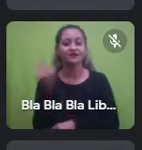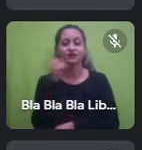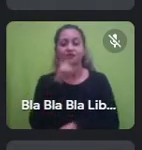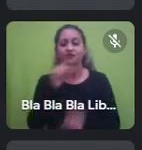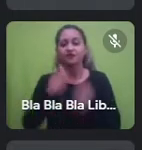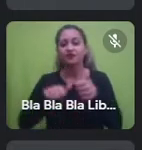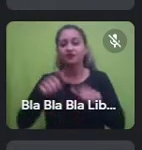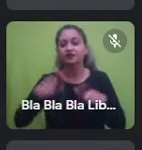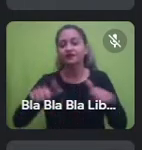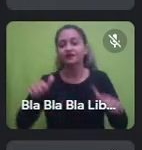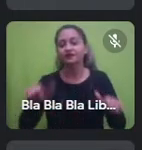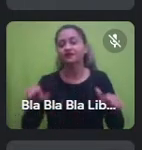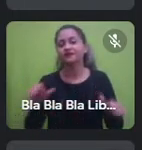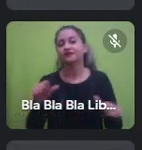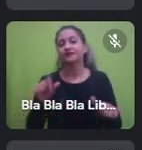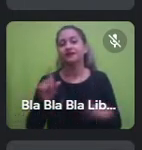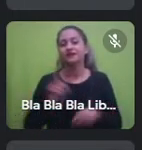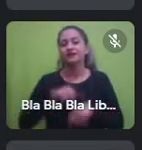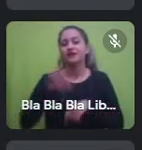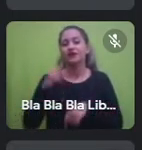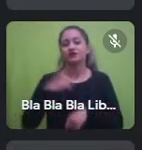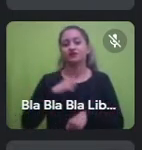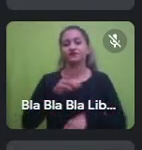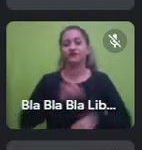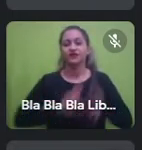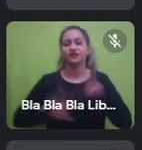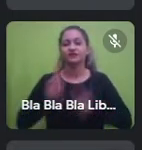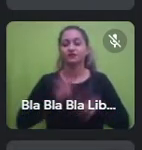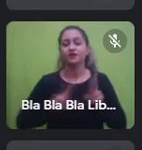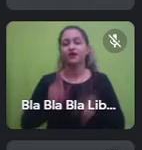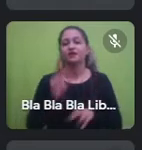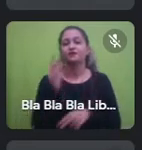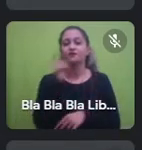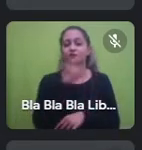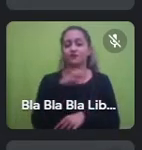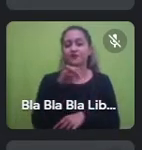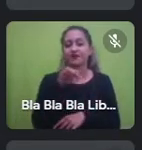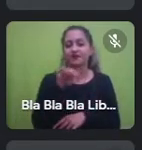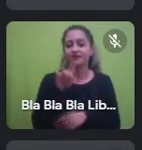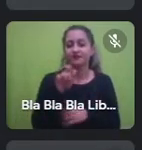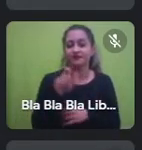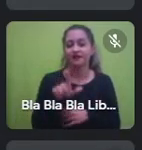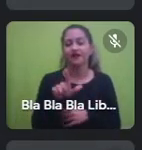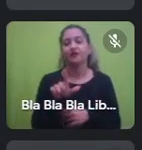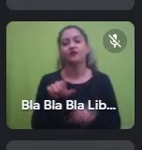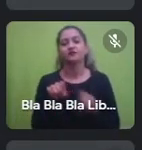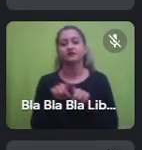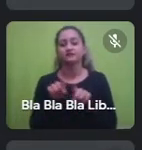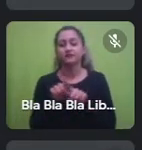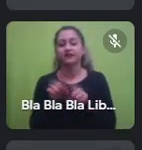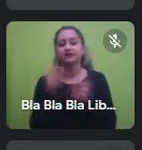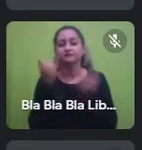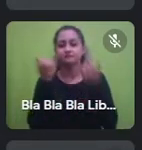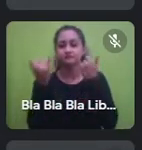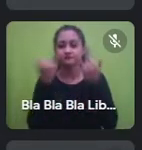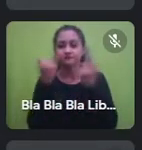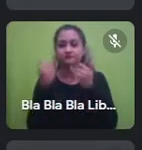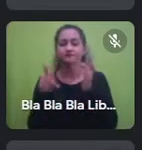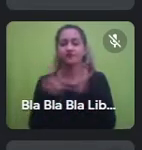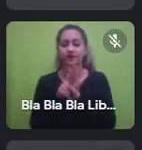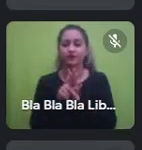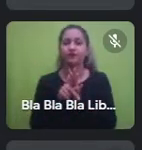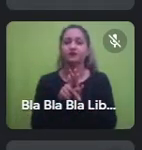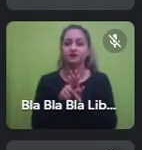avaliarmos quando nós obtivermos resultados para determinados metais, obtivermos os dados bióticos do